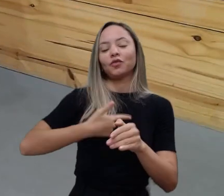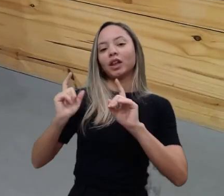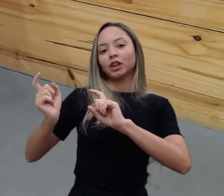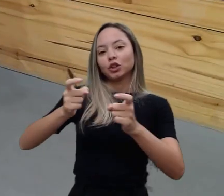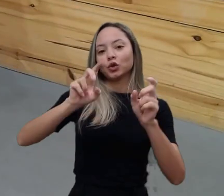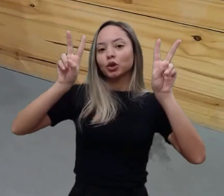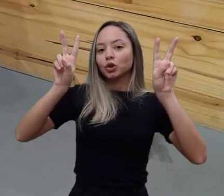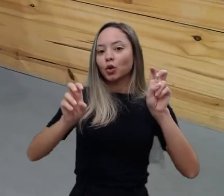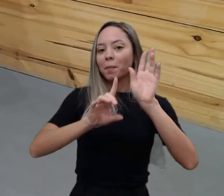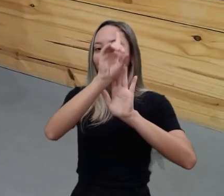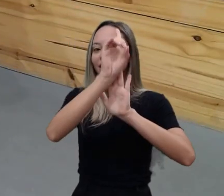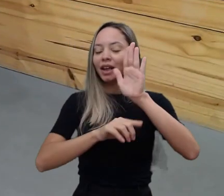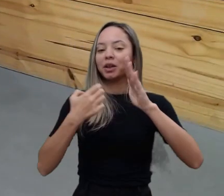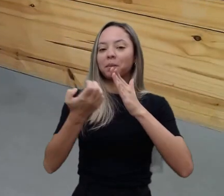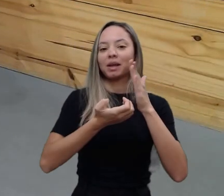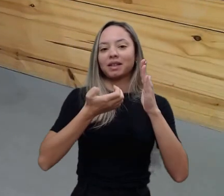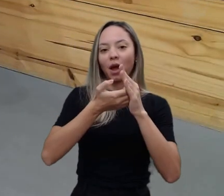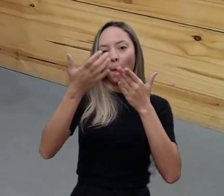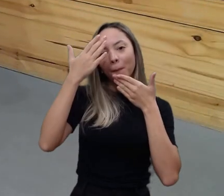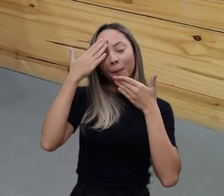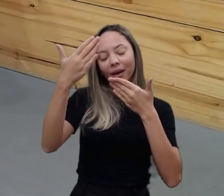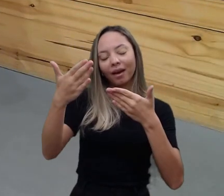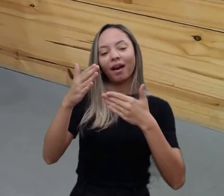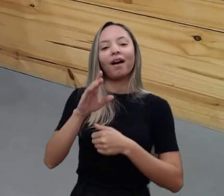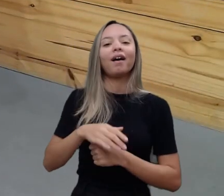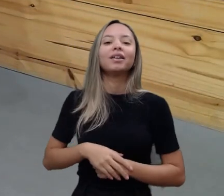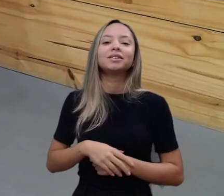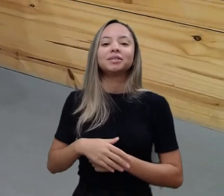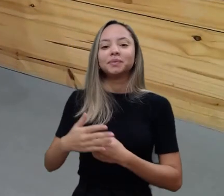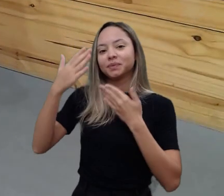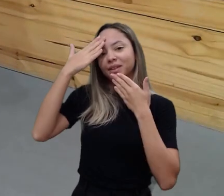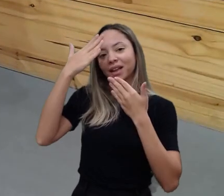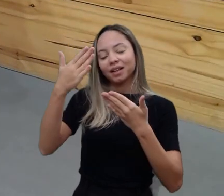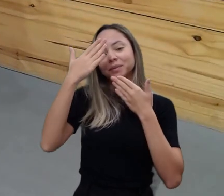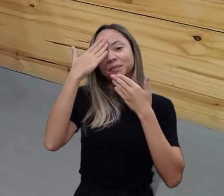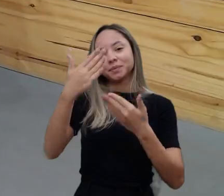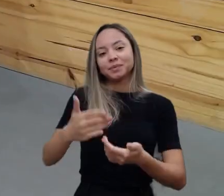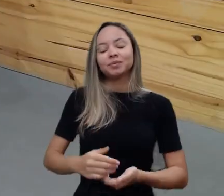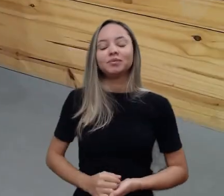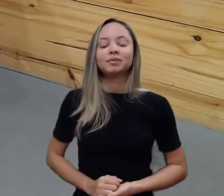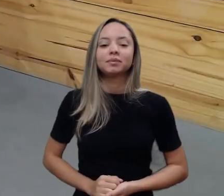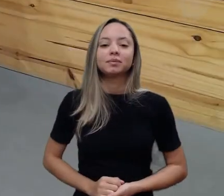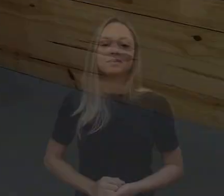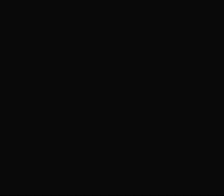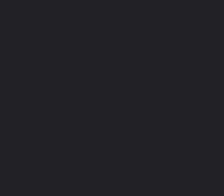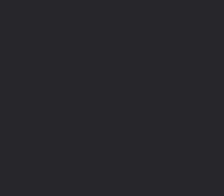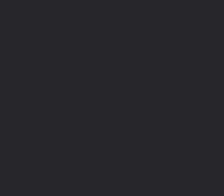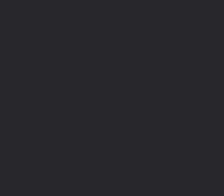pouco mais sobre o direito empresarial. Obrigado, professor Diogo. Obrigado, professor Rafael. Obrigado, aos alunos.